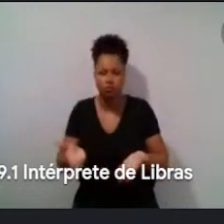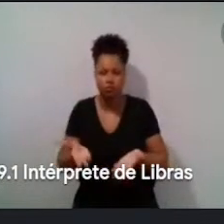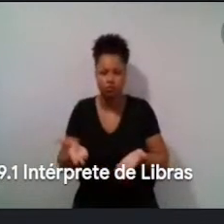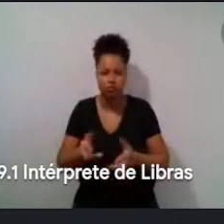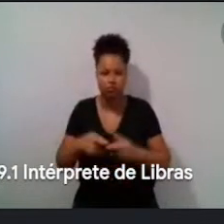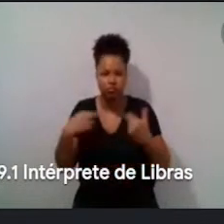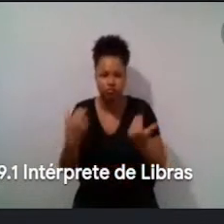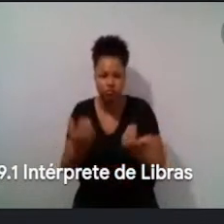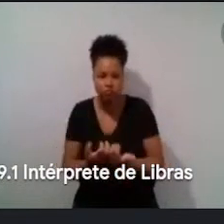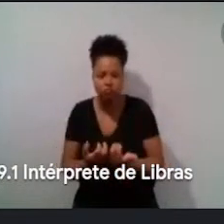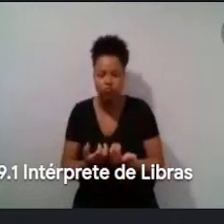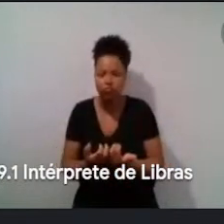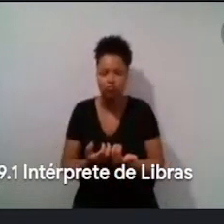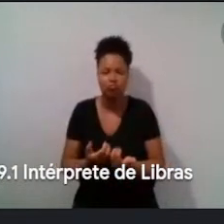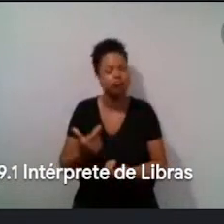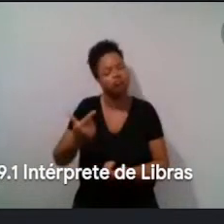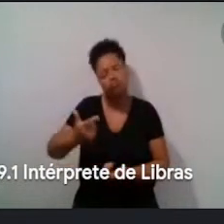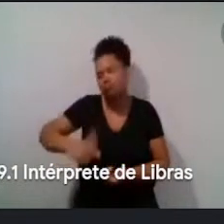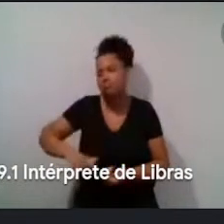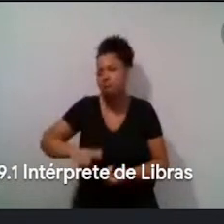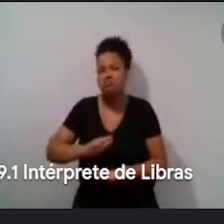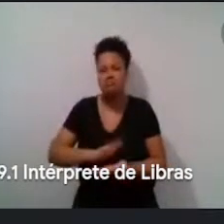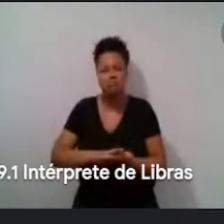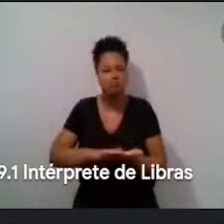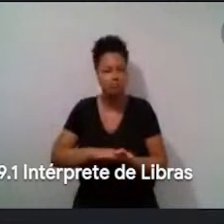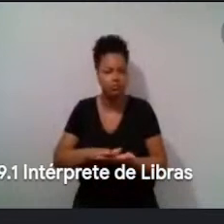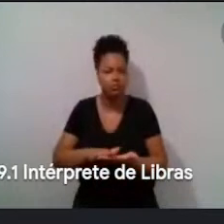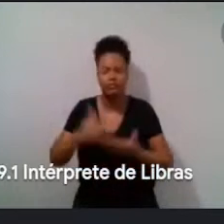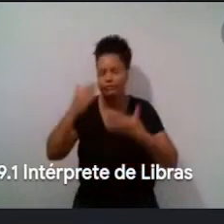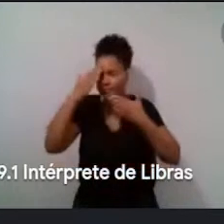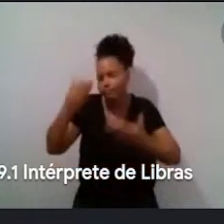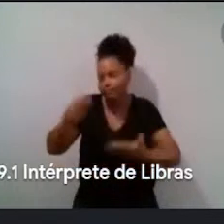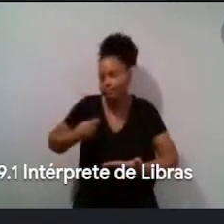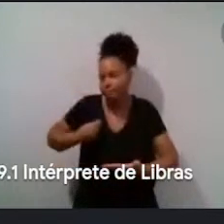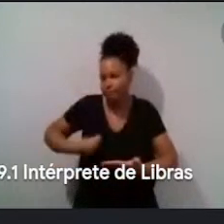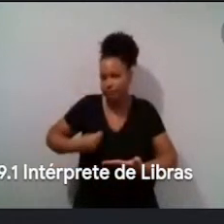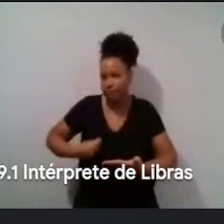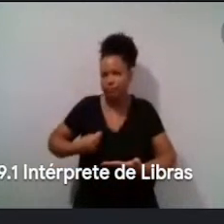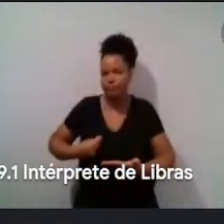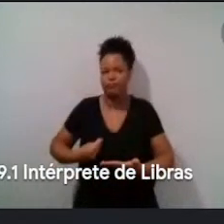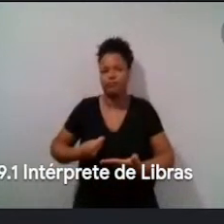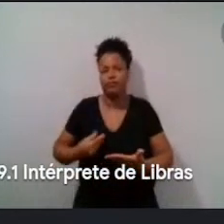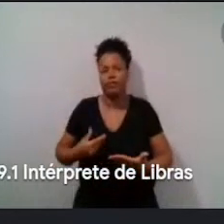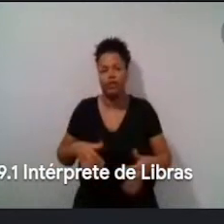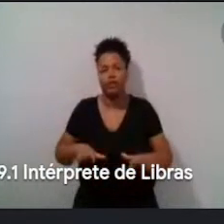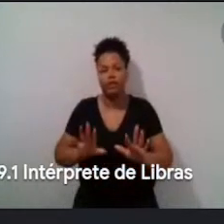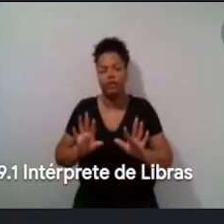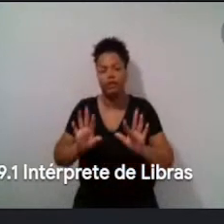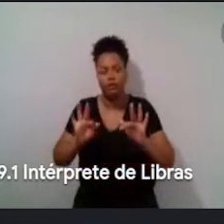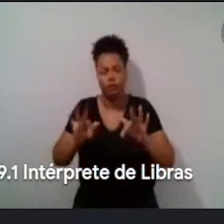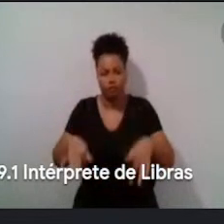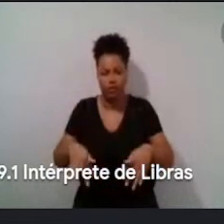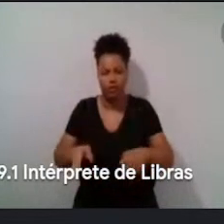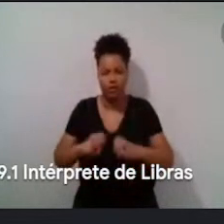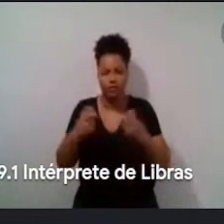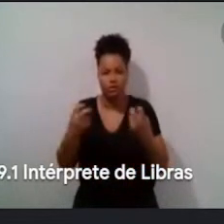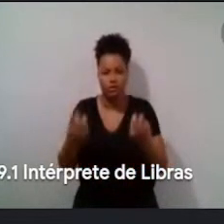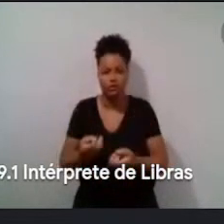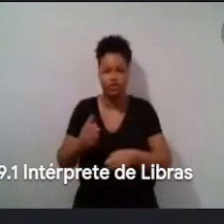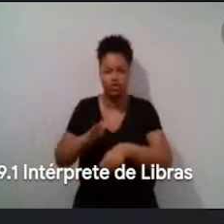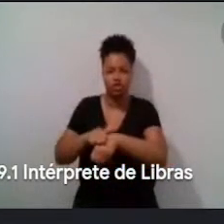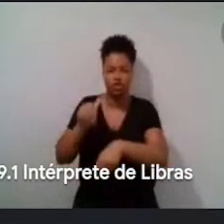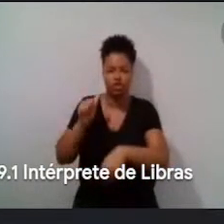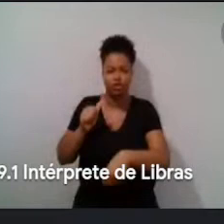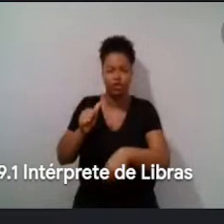Não, nada mais havendo, então agradeço a presença de todos, declaro encerrada a presente sessão, convocando-os para a sessão